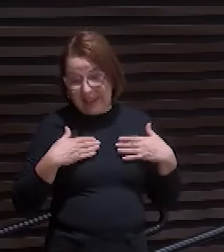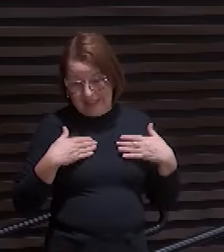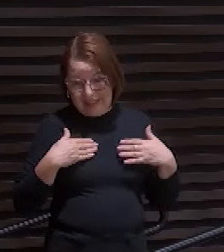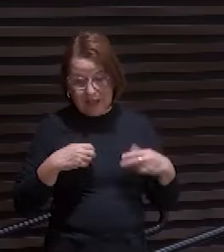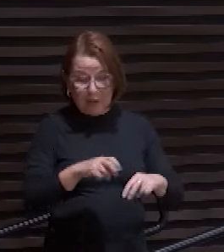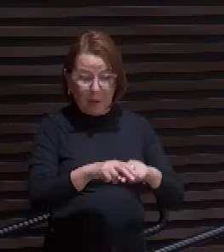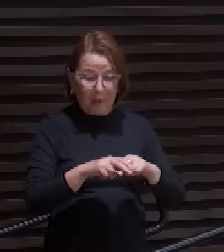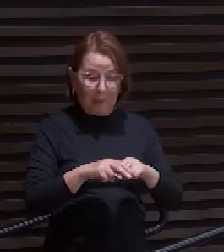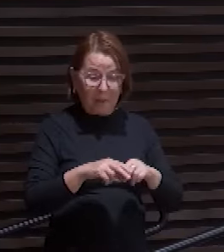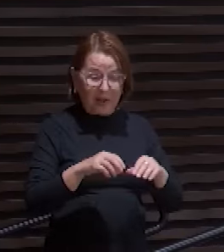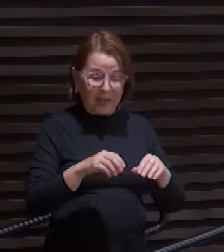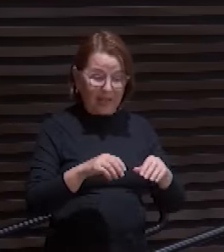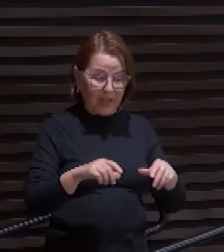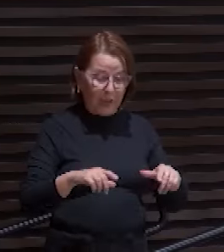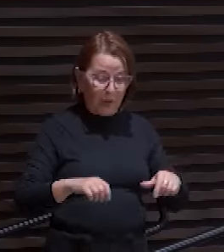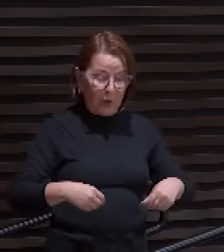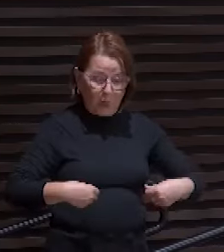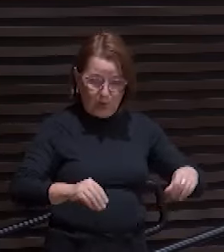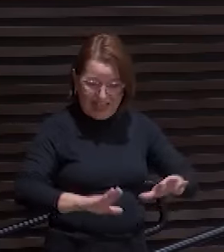ali.